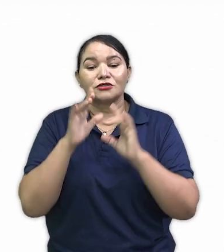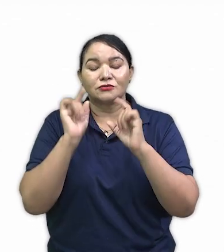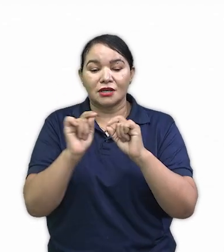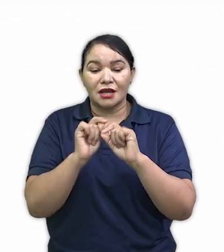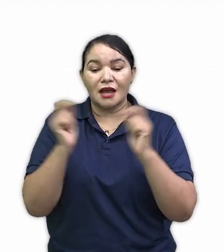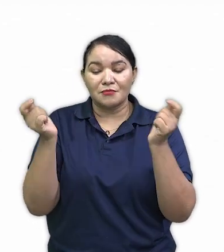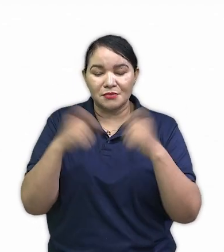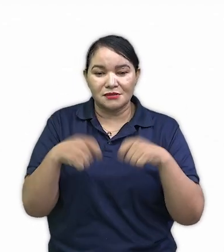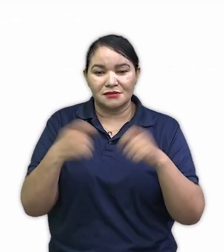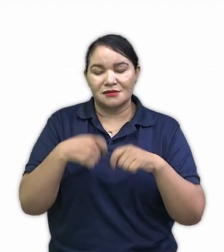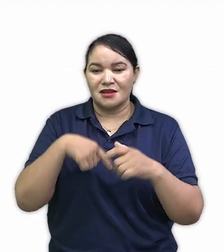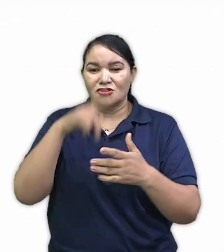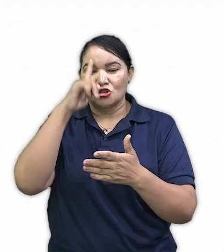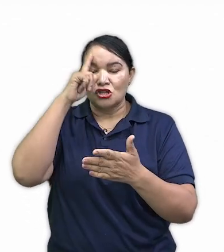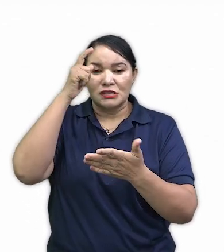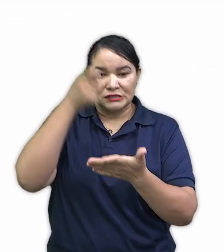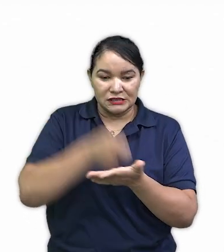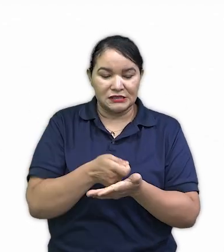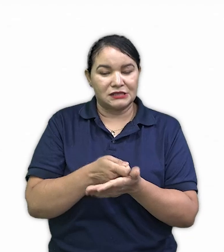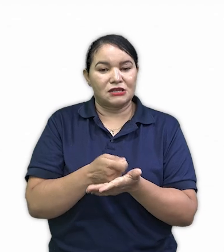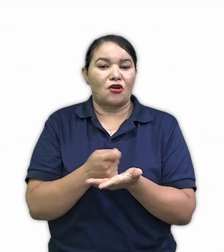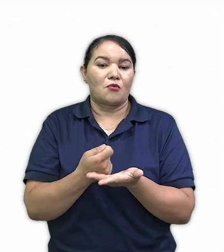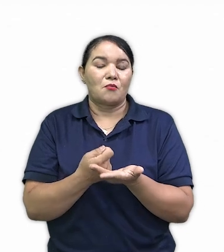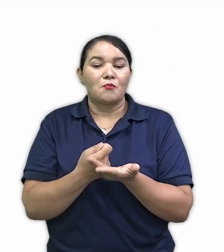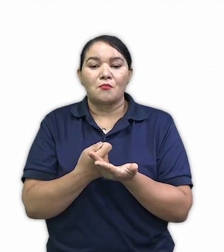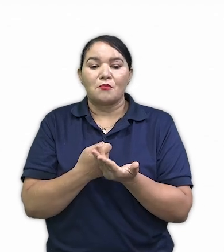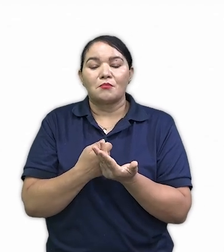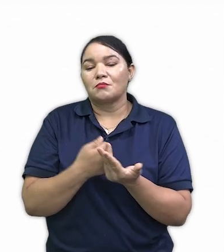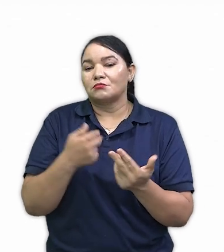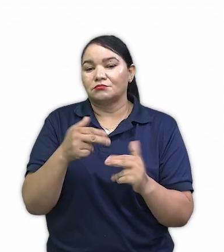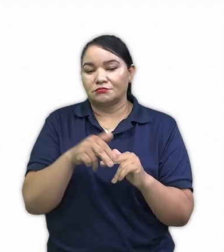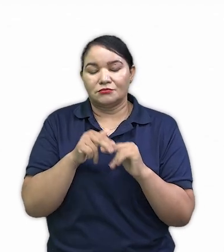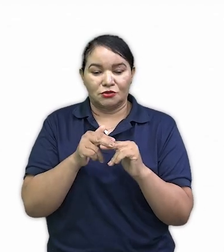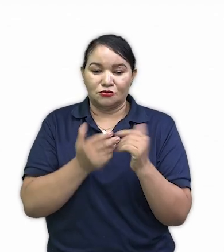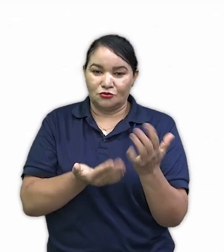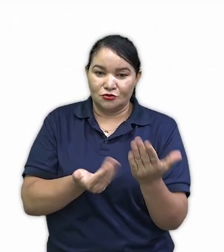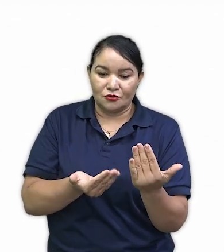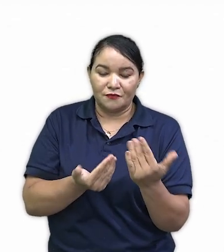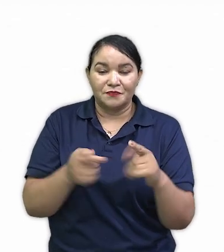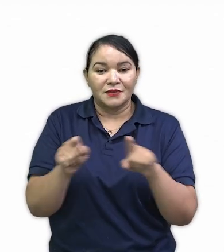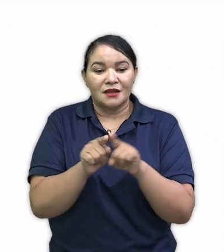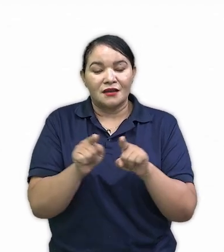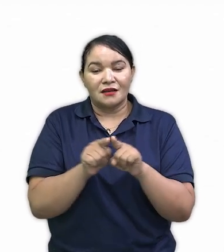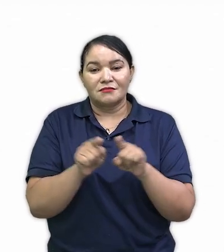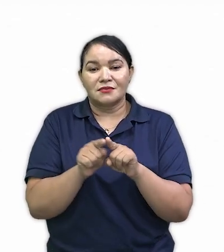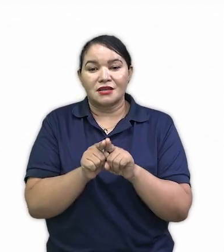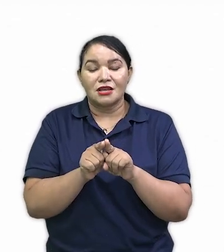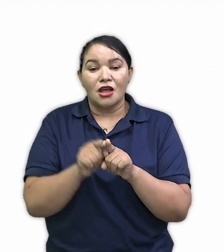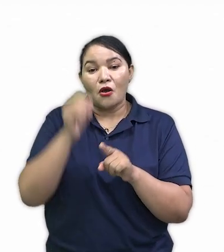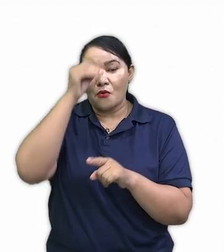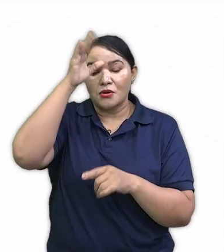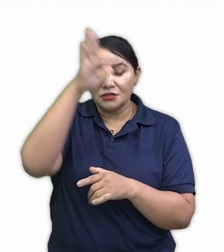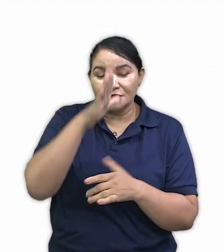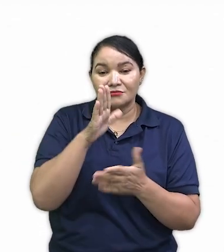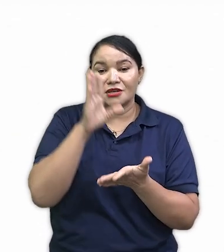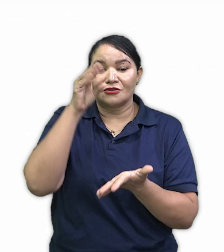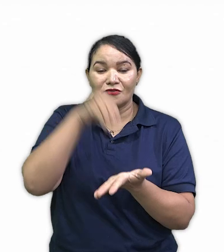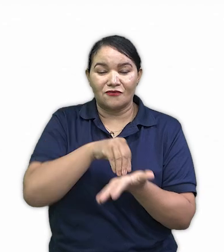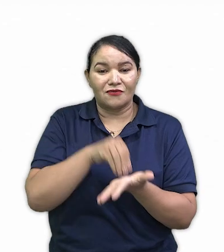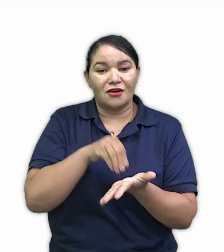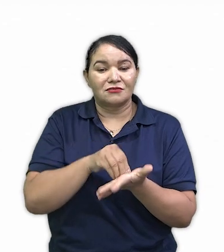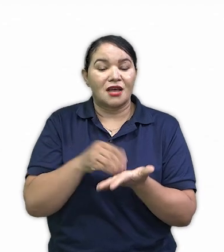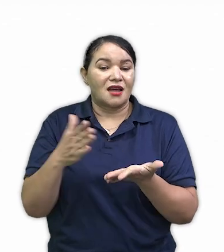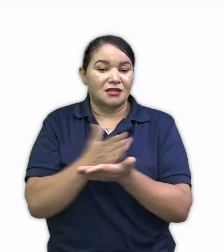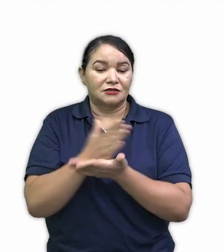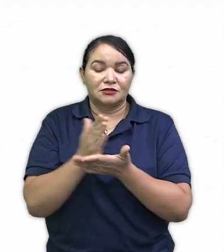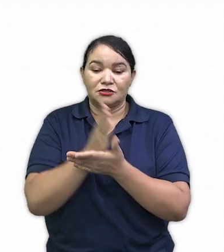nessa capacidade de tomada de decisões por parte dos jovens. E a falta de conhecimento faz